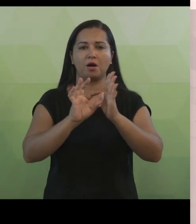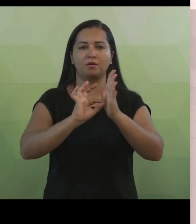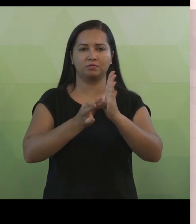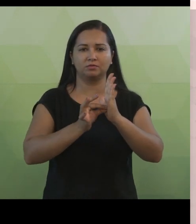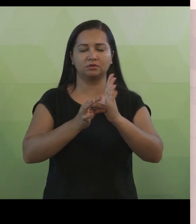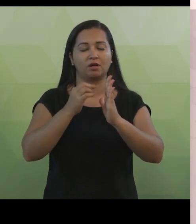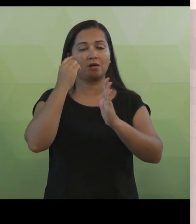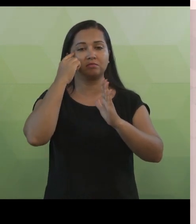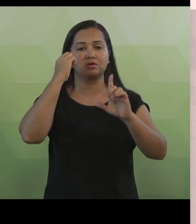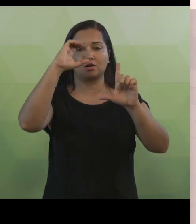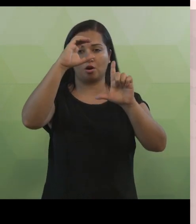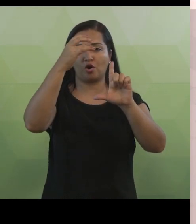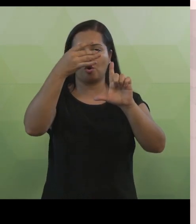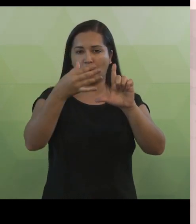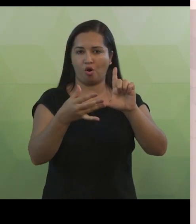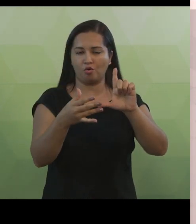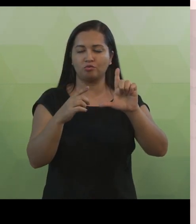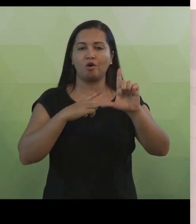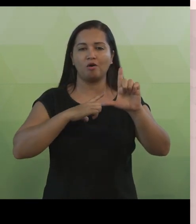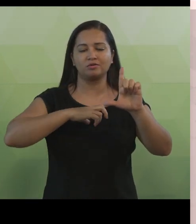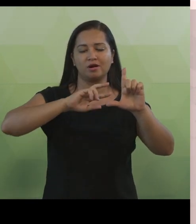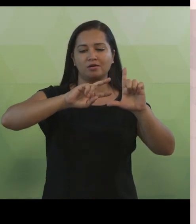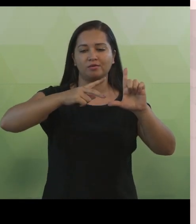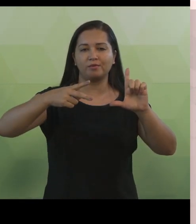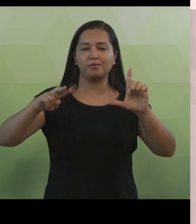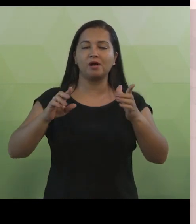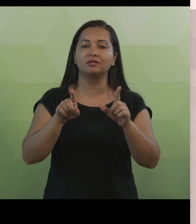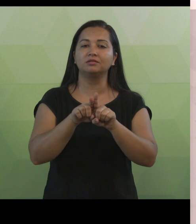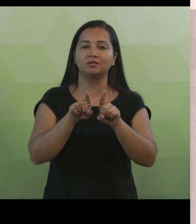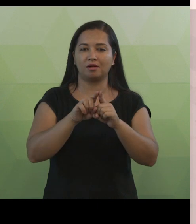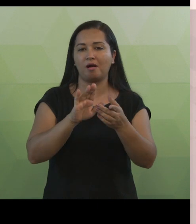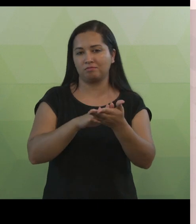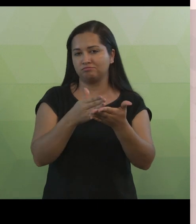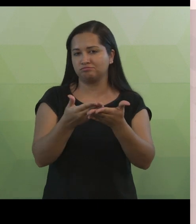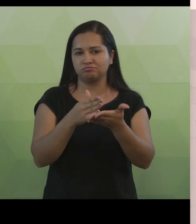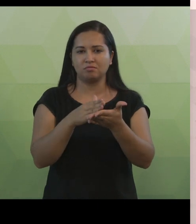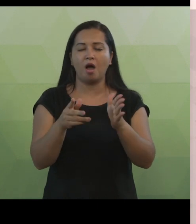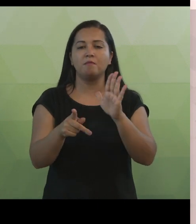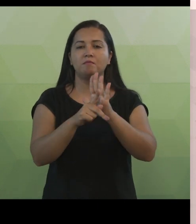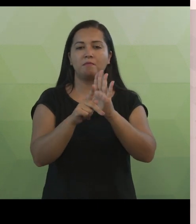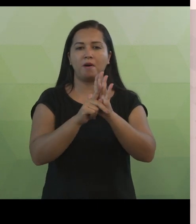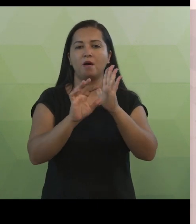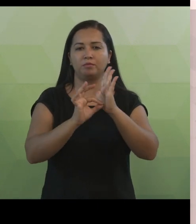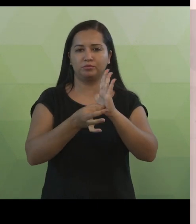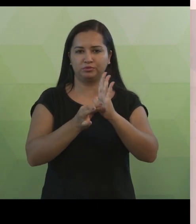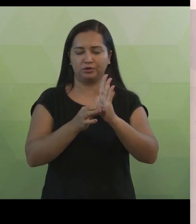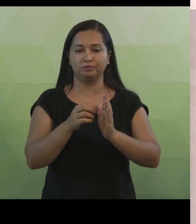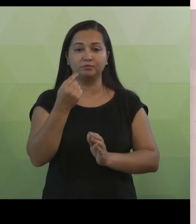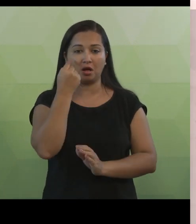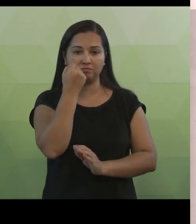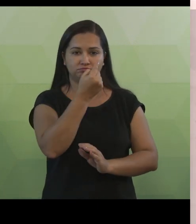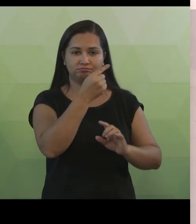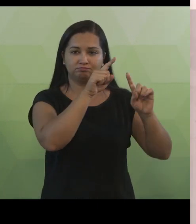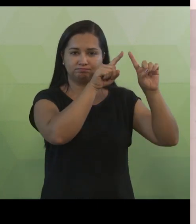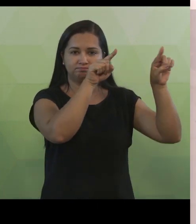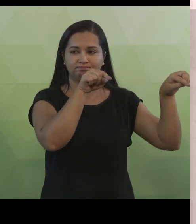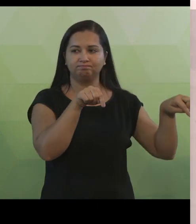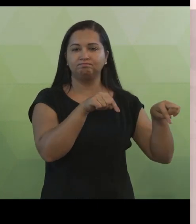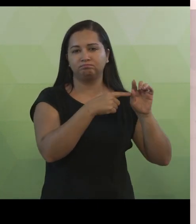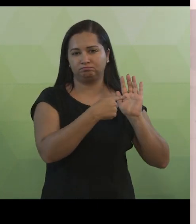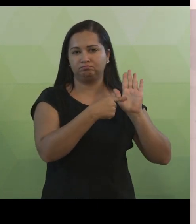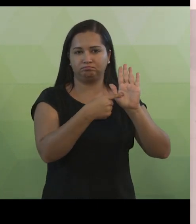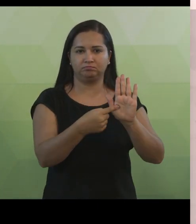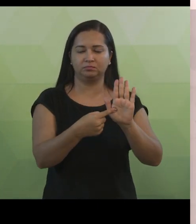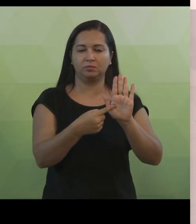que o código é compilado e interpretado. Vejamos o esquema do próximo slide. Observe a